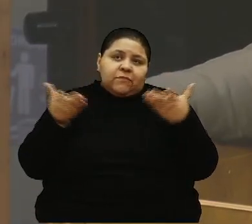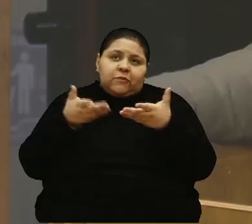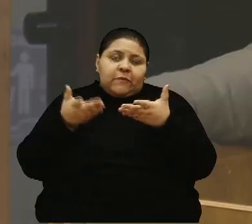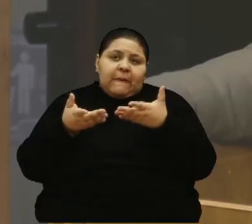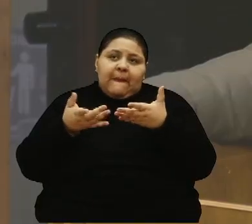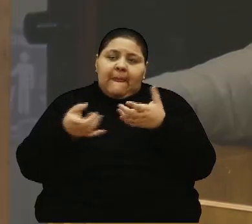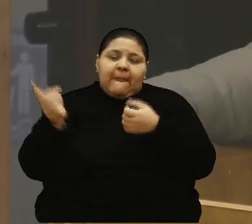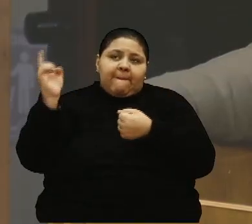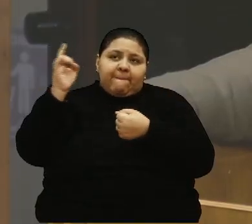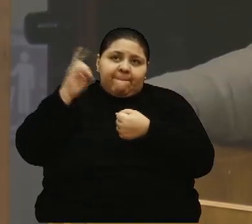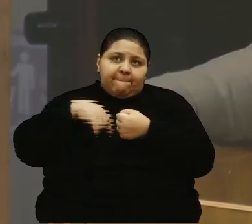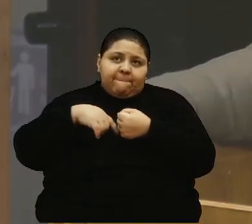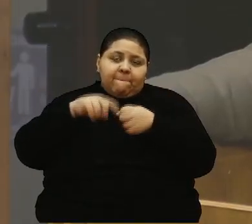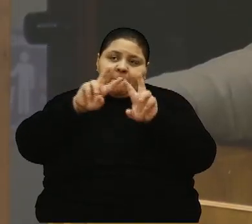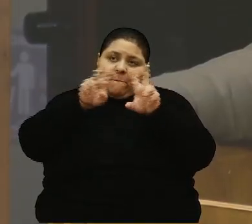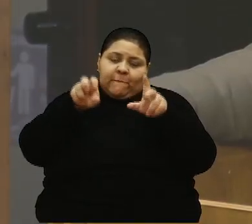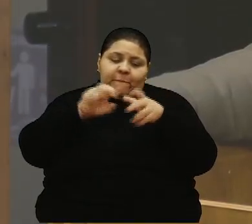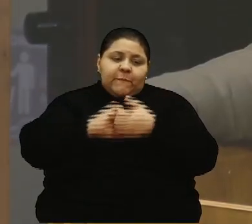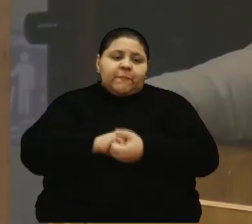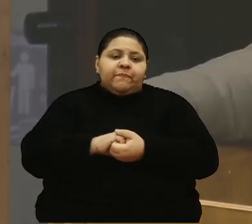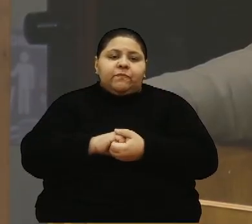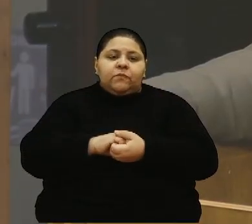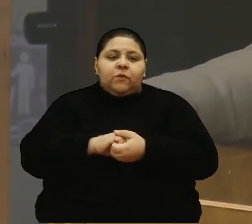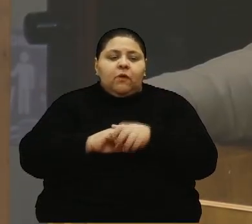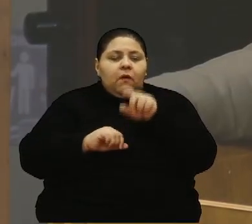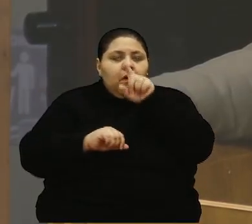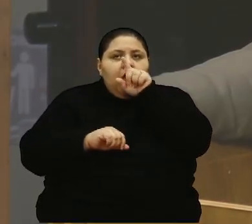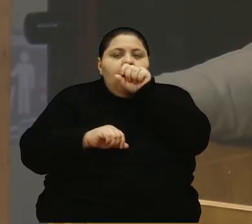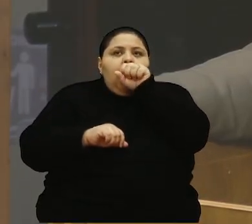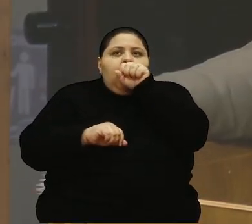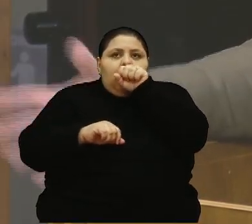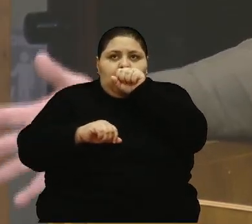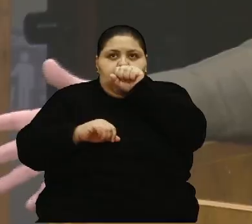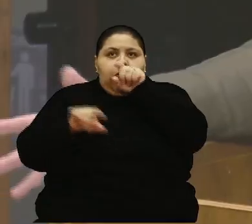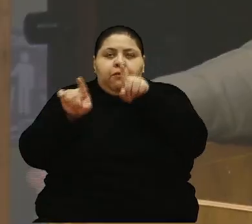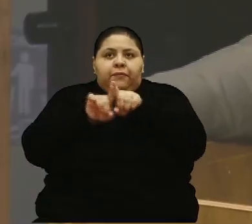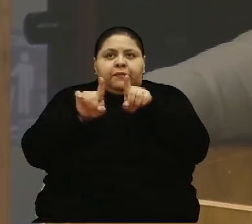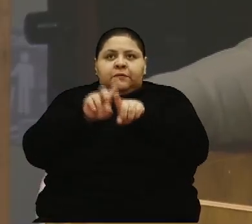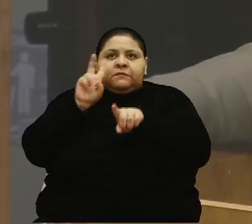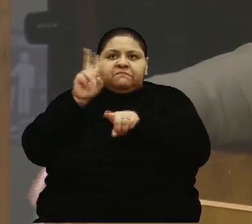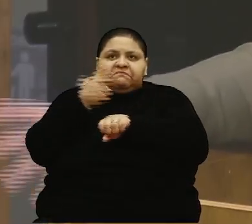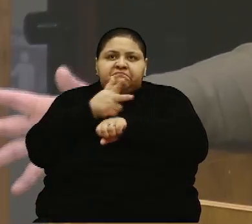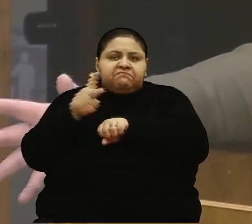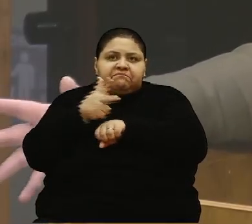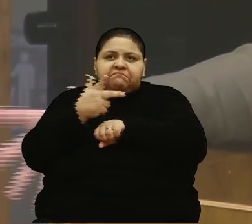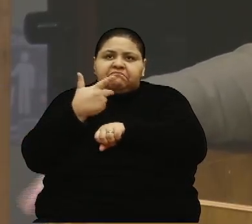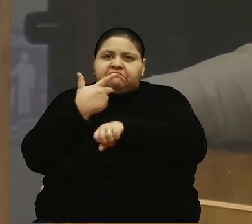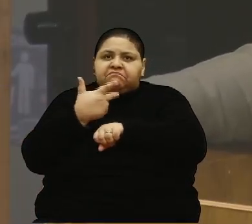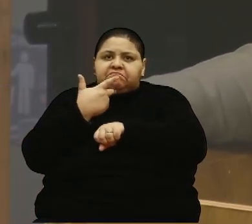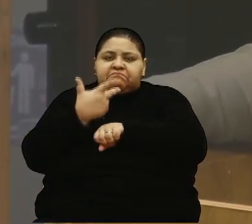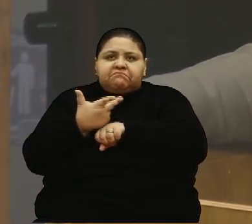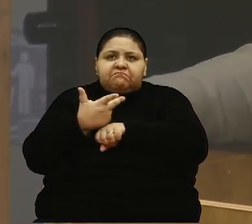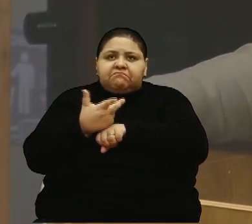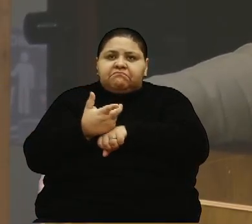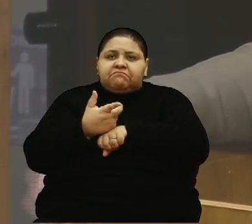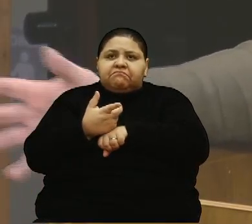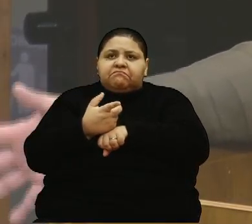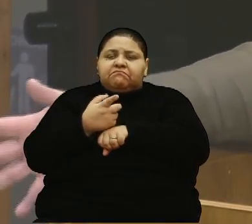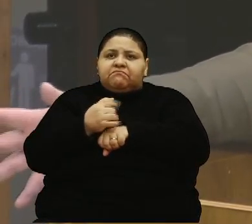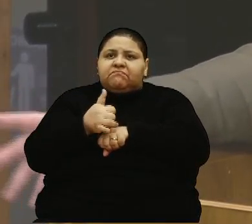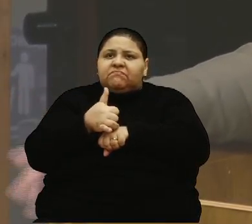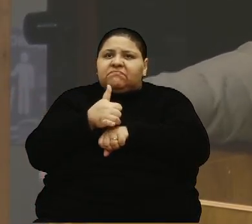voltando a esse assunto também, e até quando eu vi seu vídeo, vereador Ramon, sinceramente fiquei muito chateado porque houve